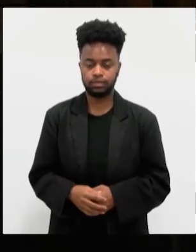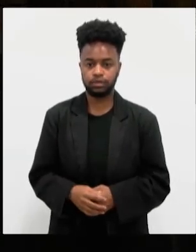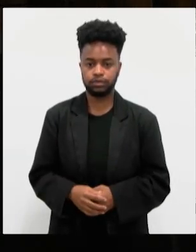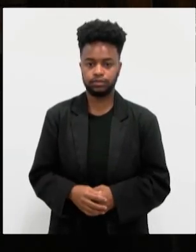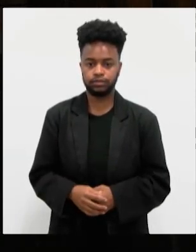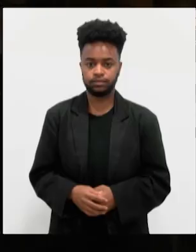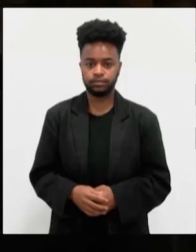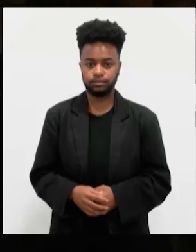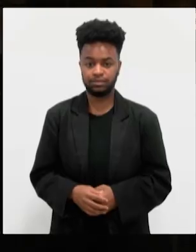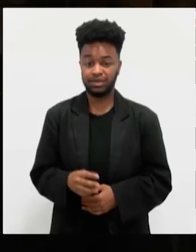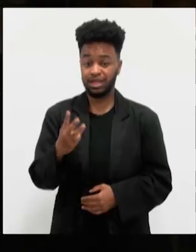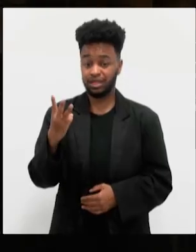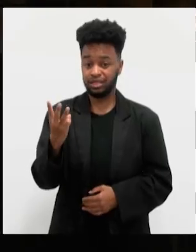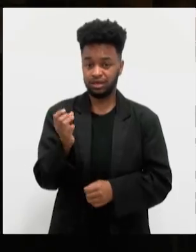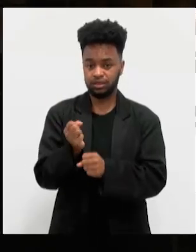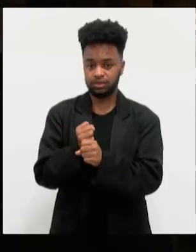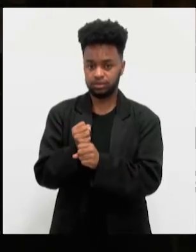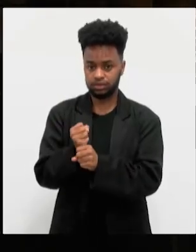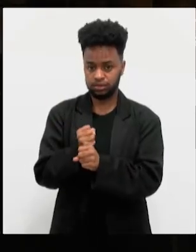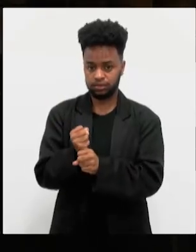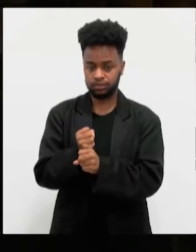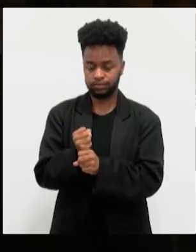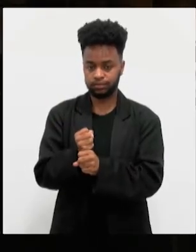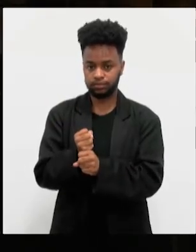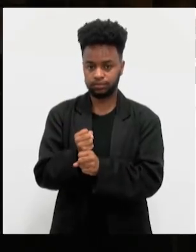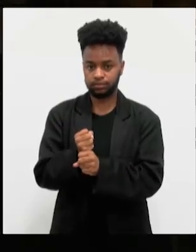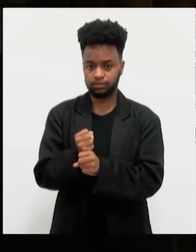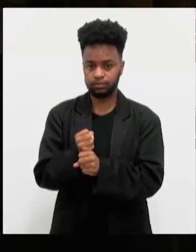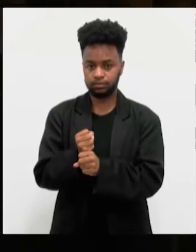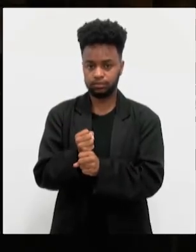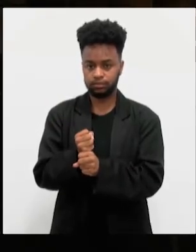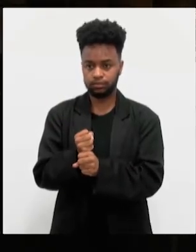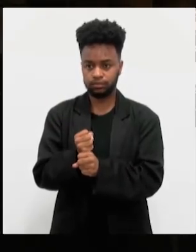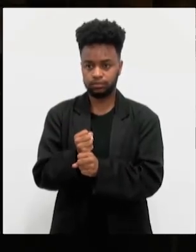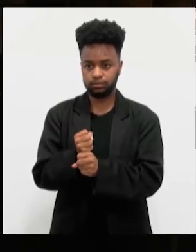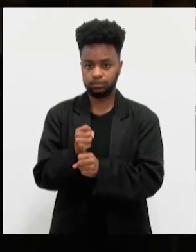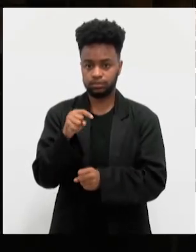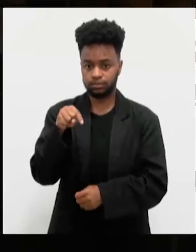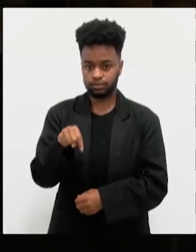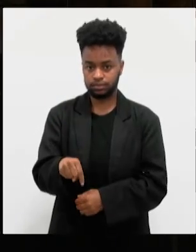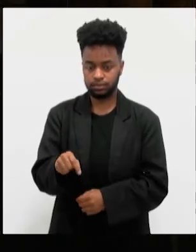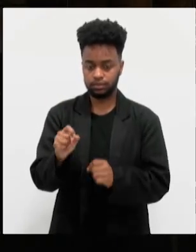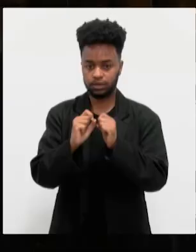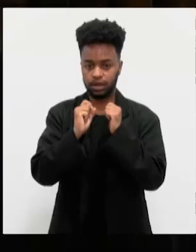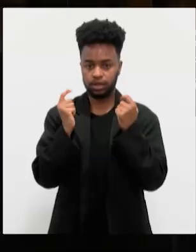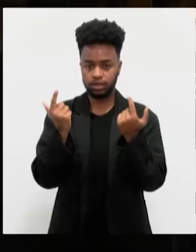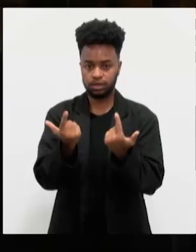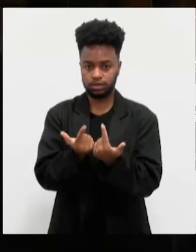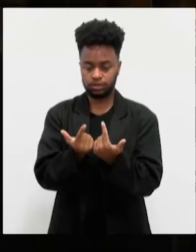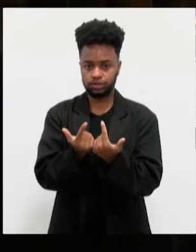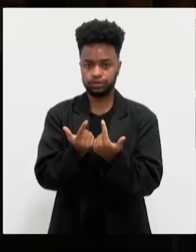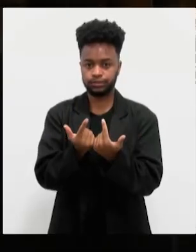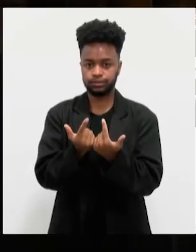Fazem 3 anos que esta Casa Legislativa